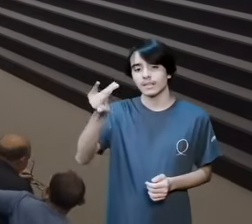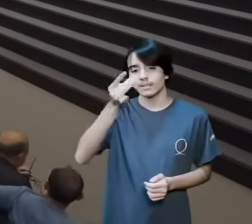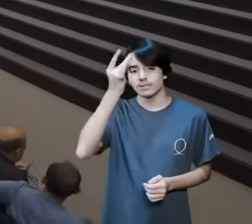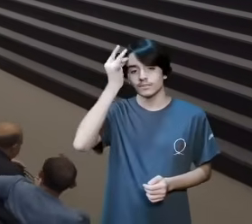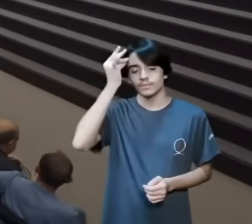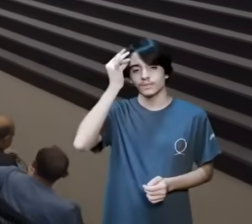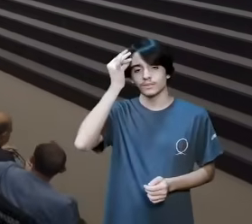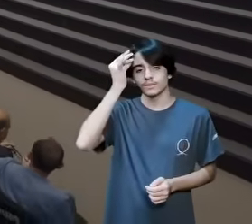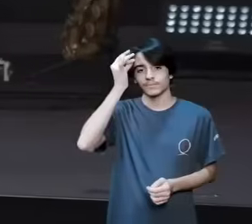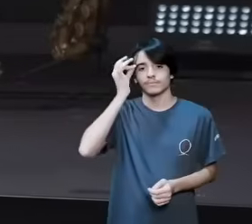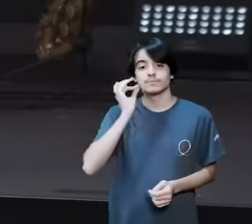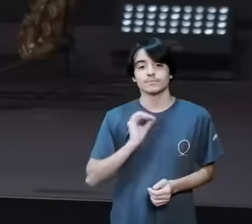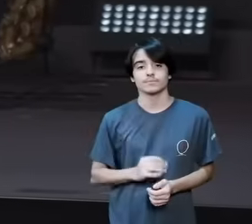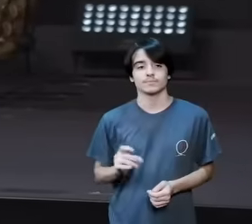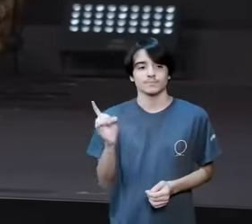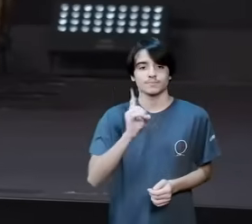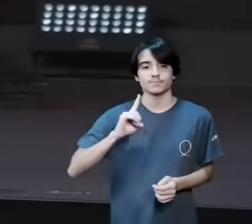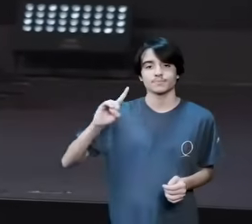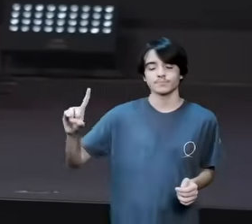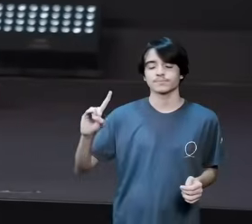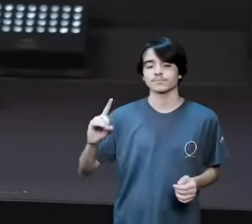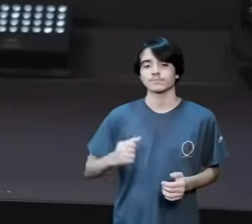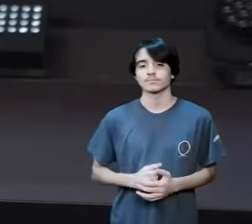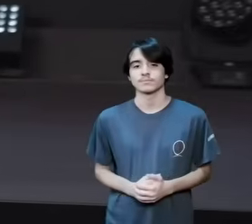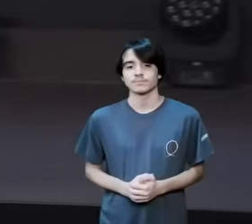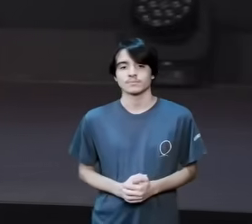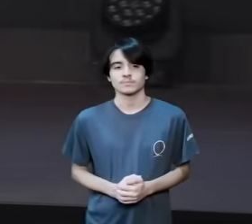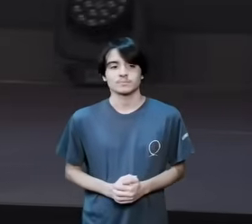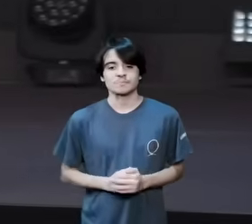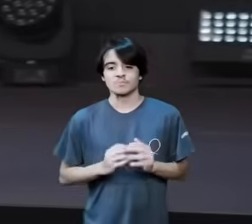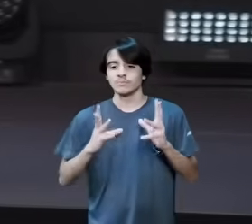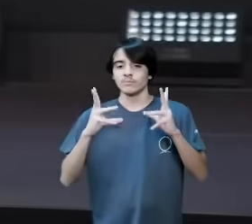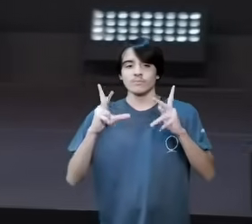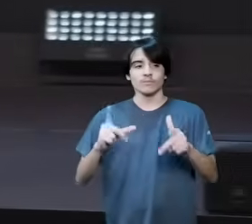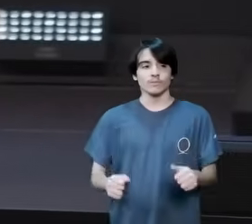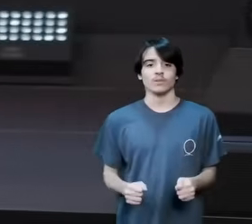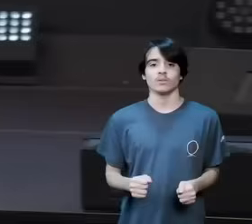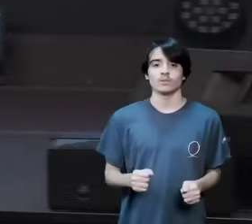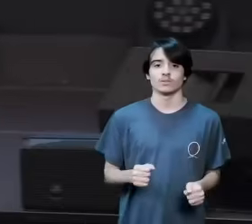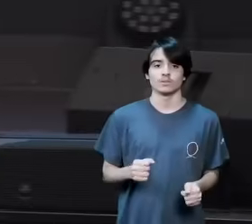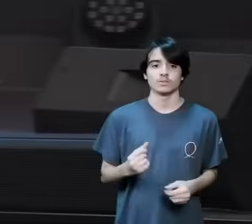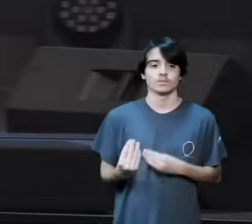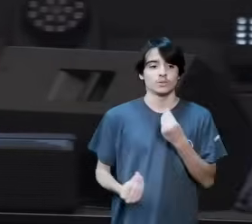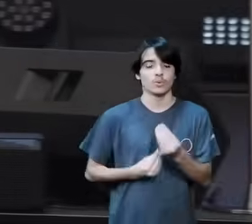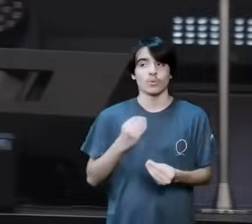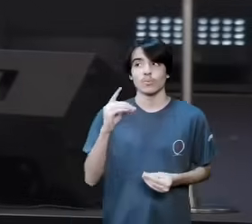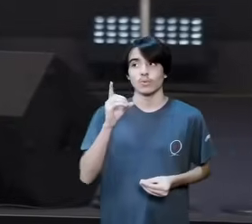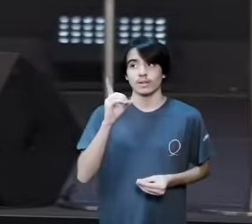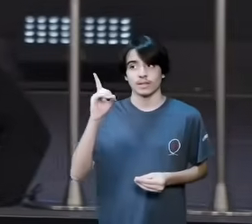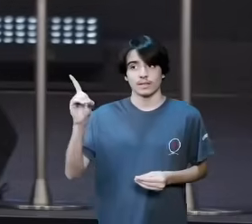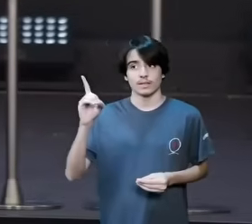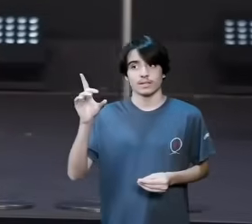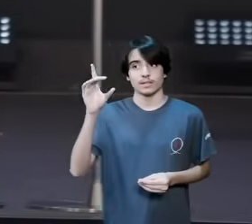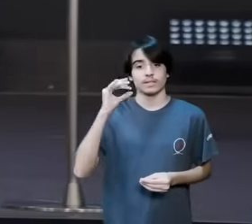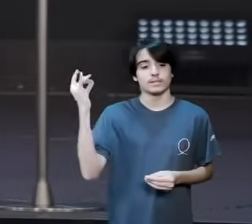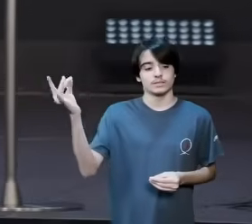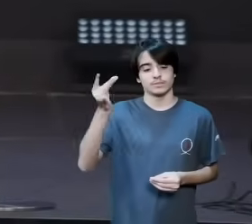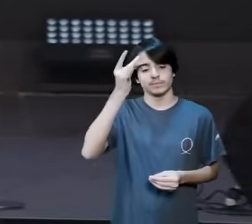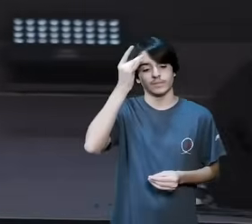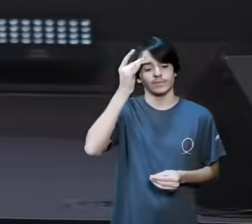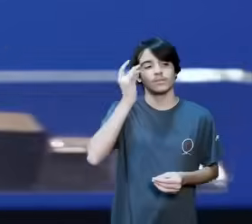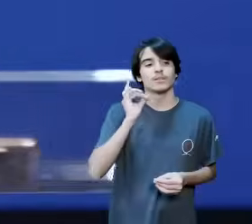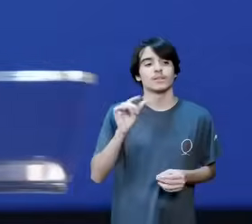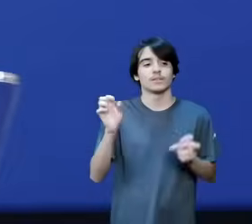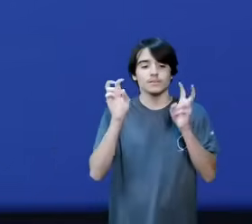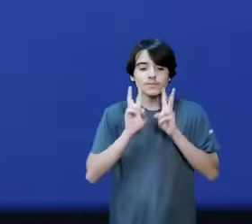Espírito. Deus vai compartilhar com ele tudo da maneira dele em Espírito. É uma